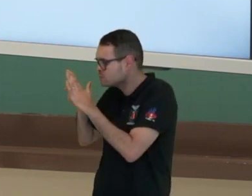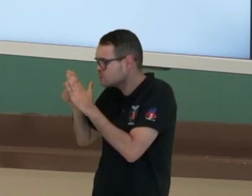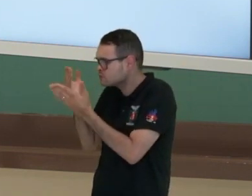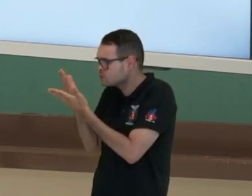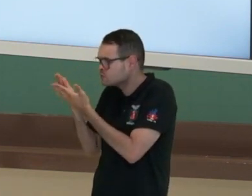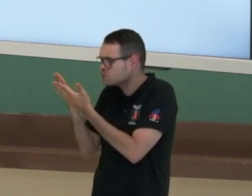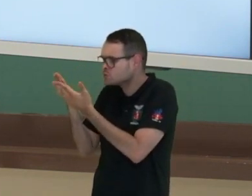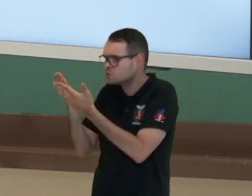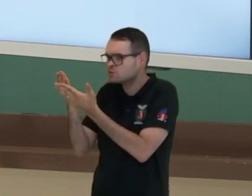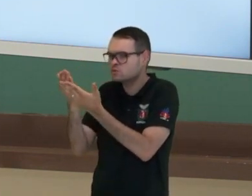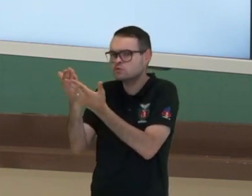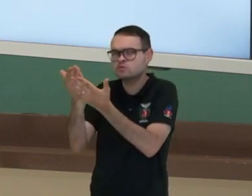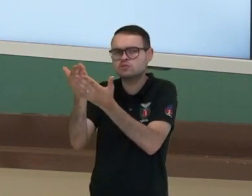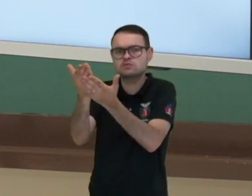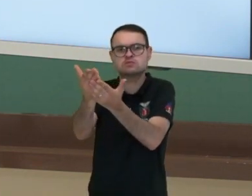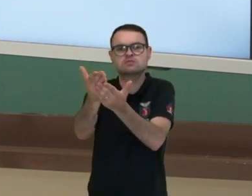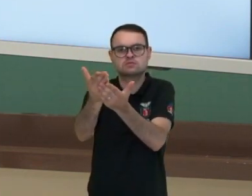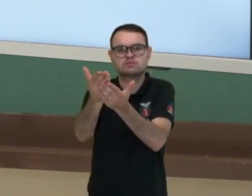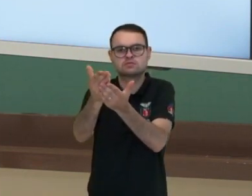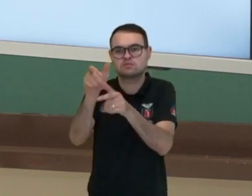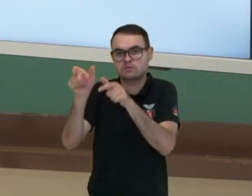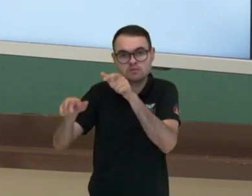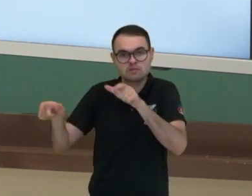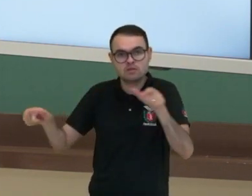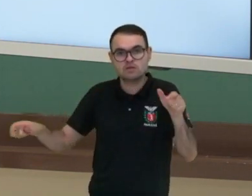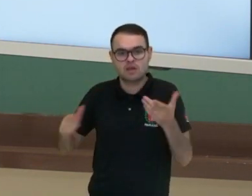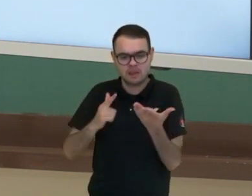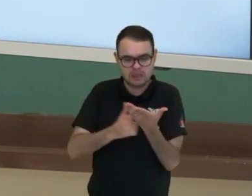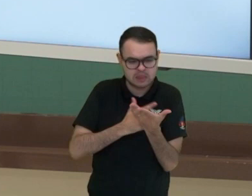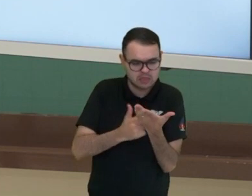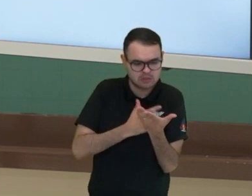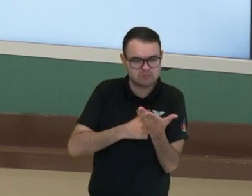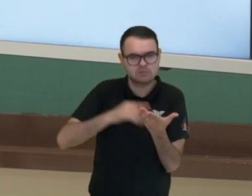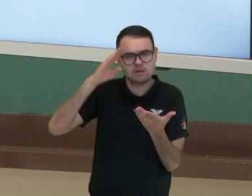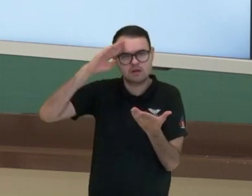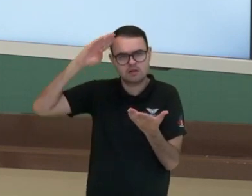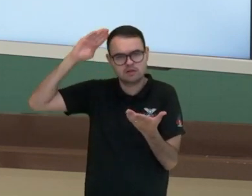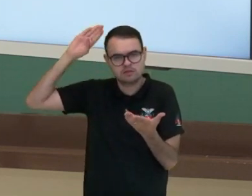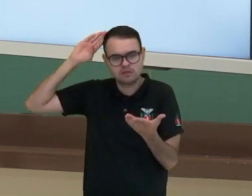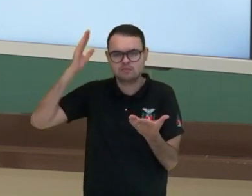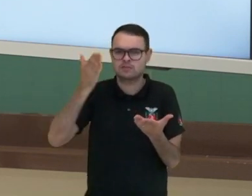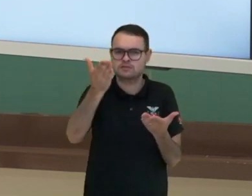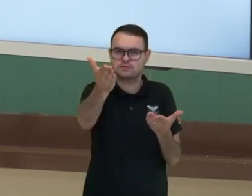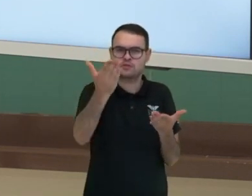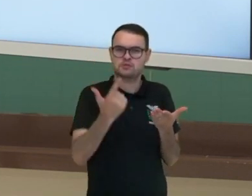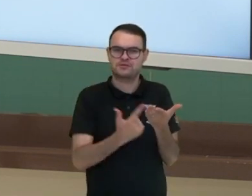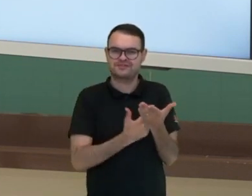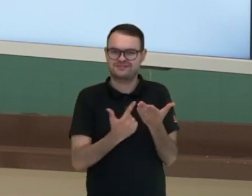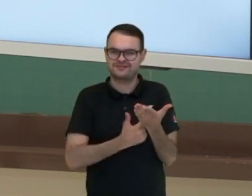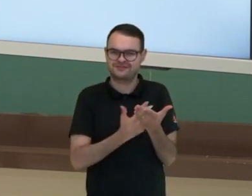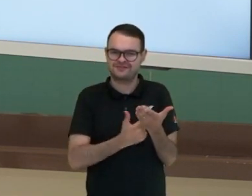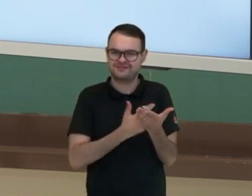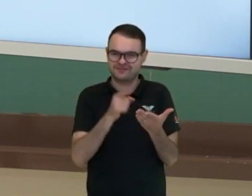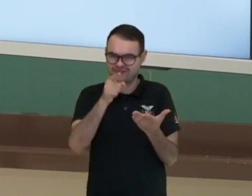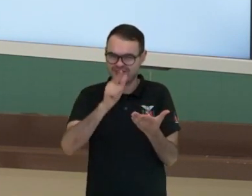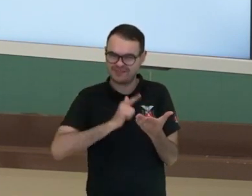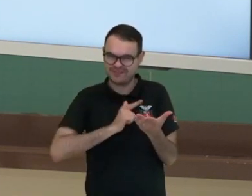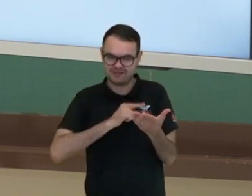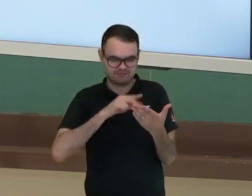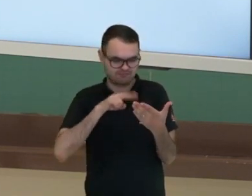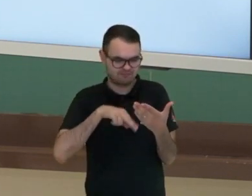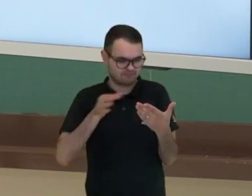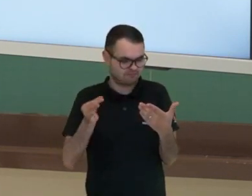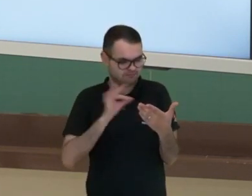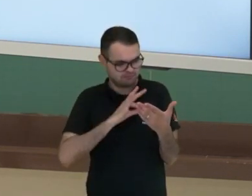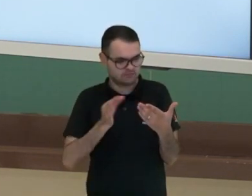dos historiadores materializado nos livros acadêmicos, no seu livro didático, né? Naquele livro que você vai ler